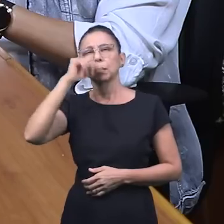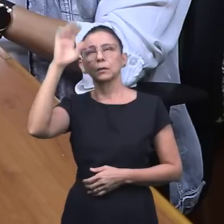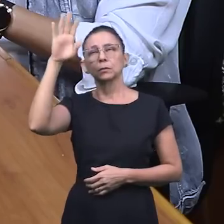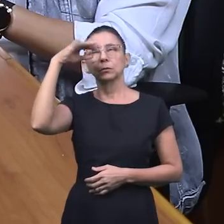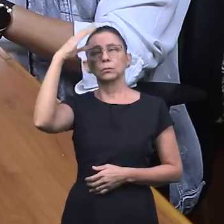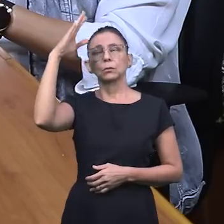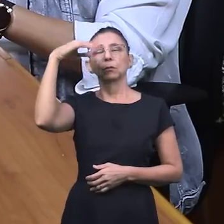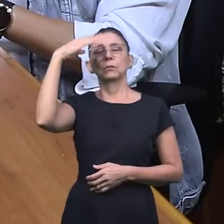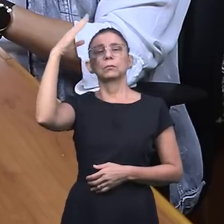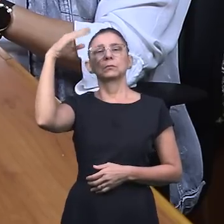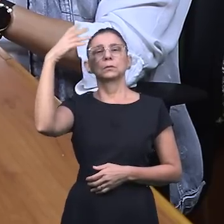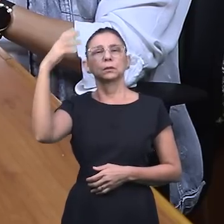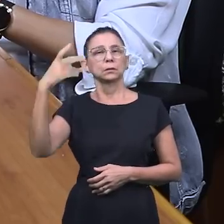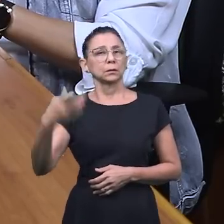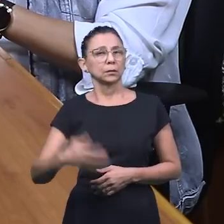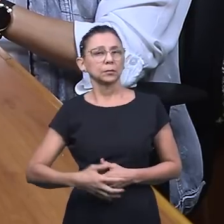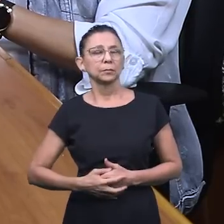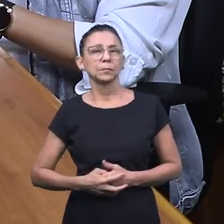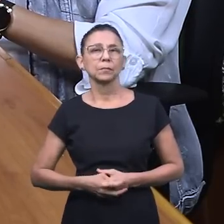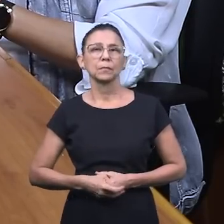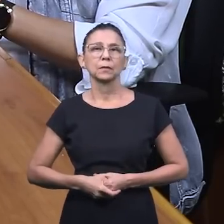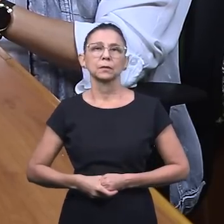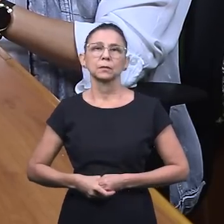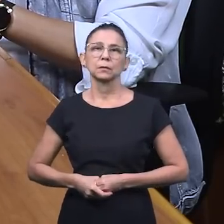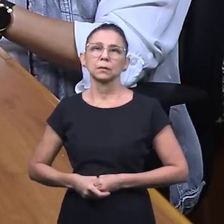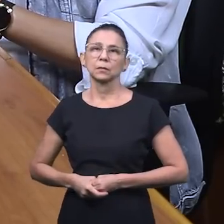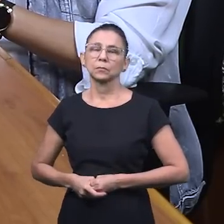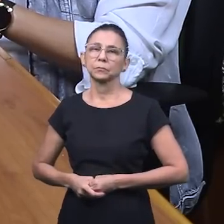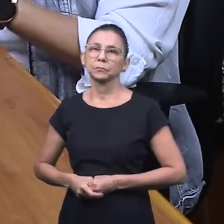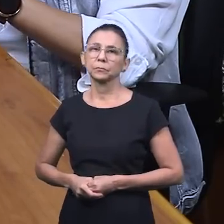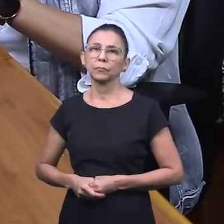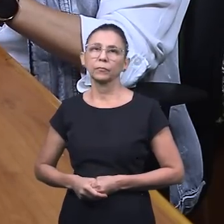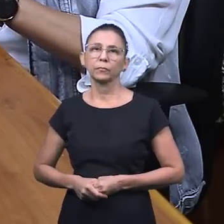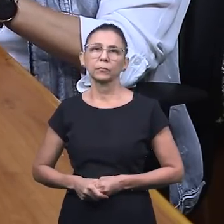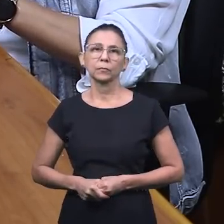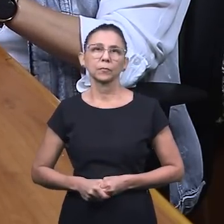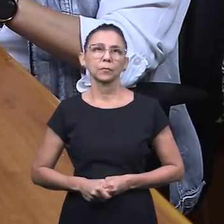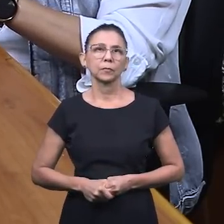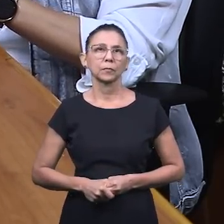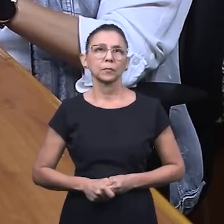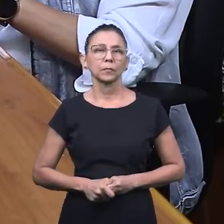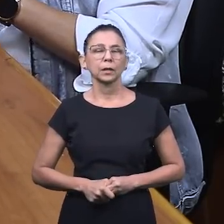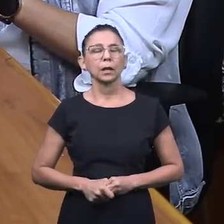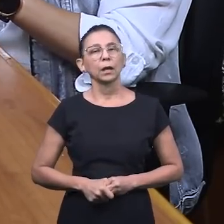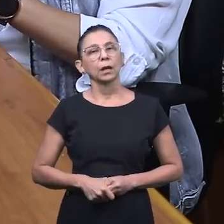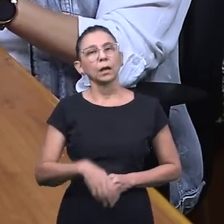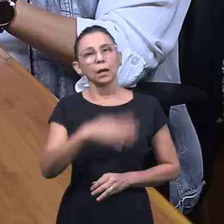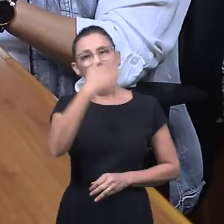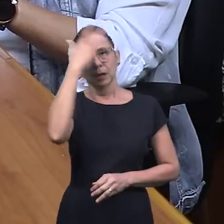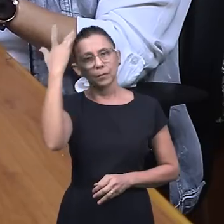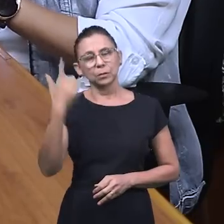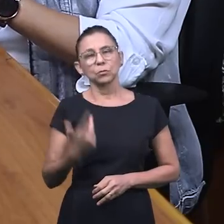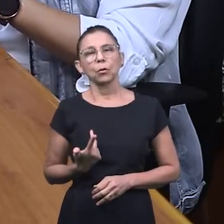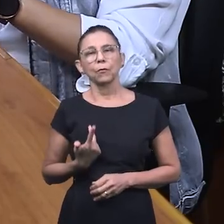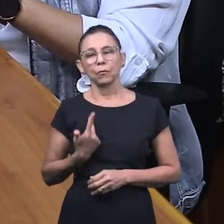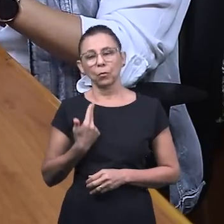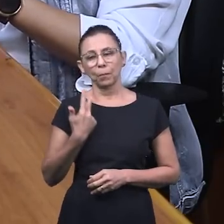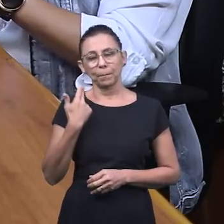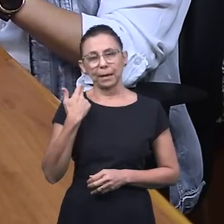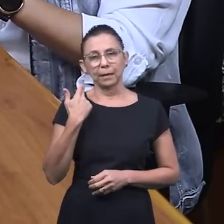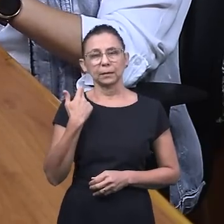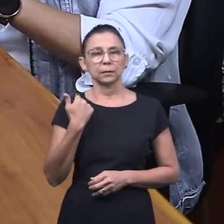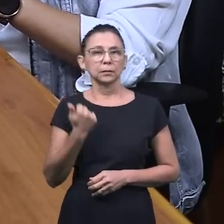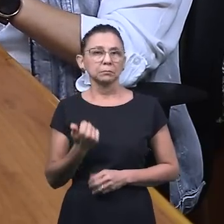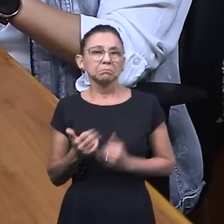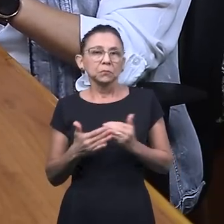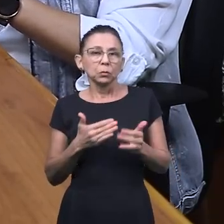muita tontura também e tudo. A febre em si, quando a pessoa sai de uma cirurgia, a febre é um dos sinais que